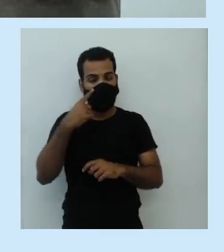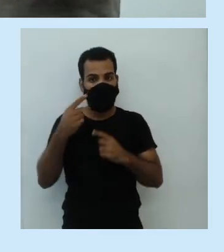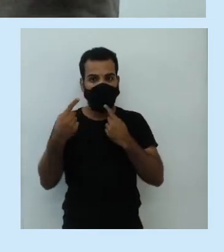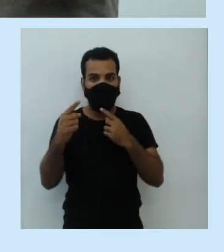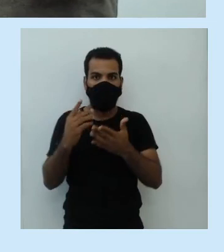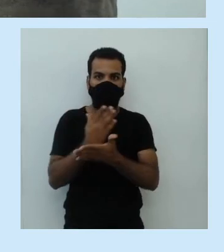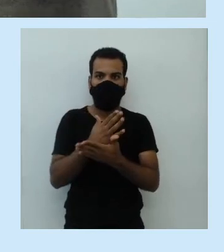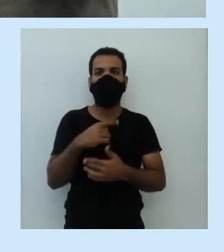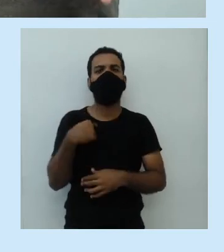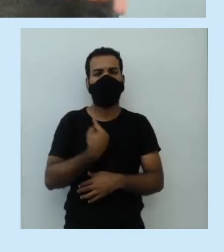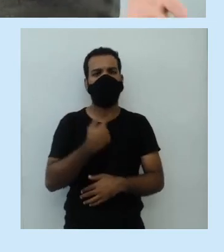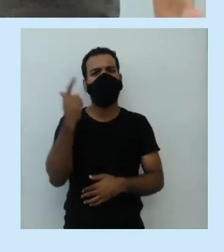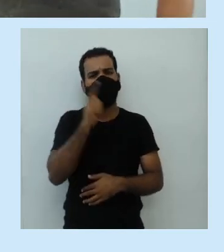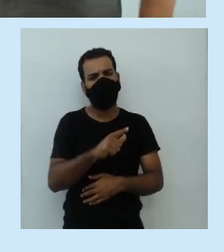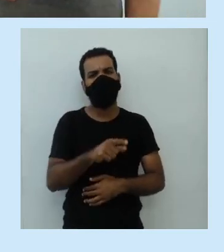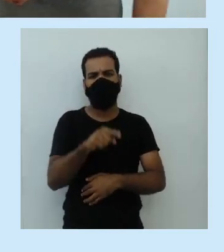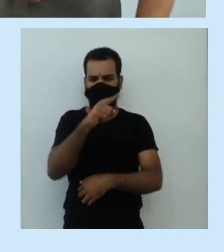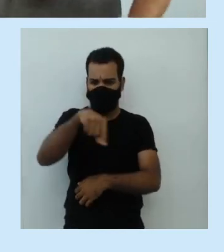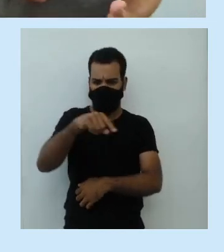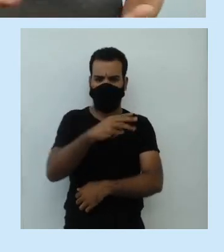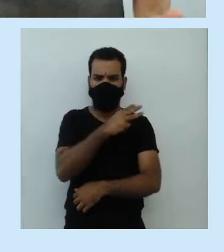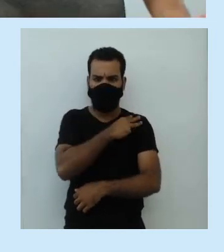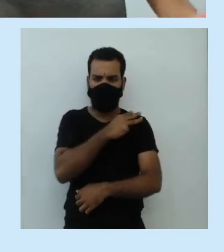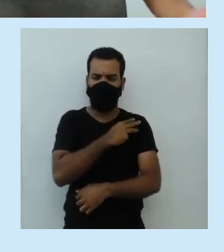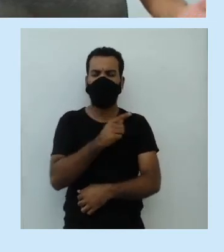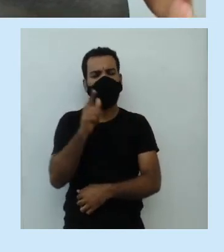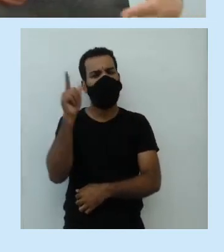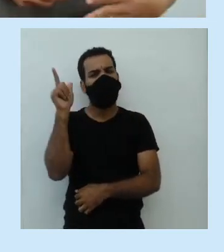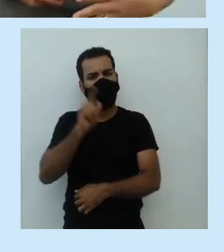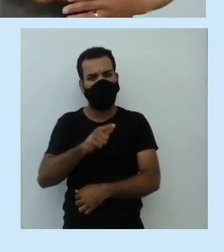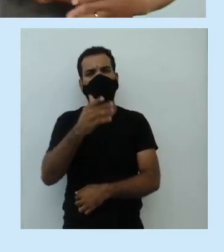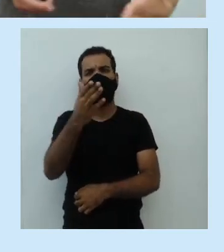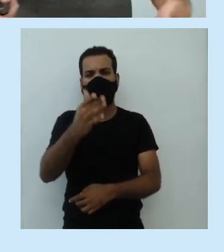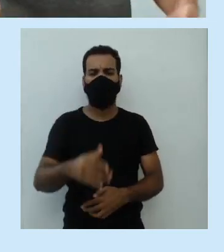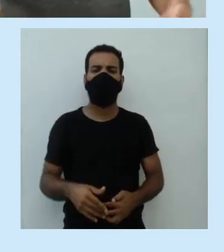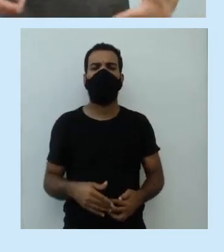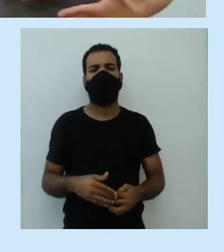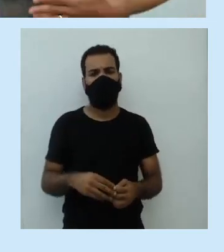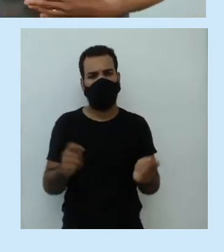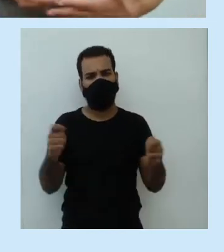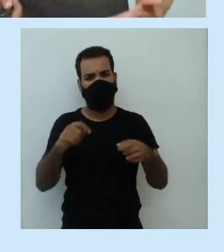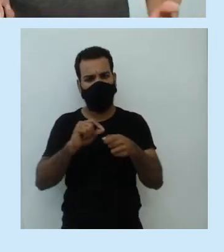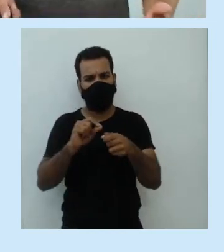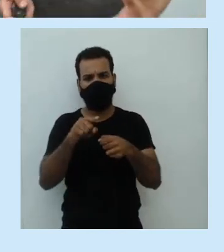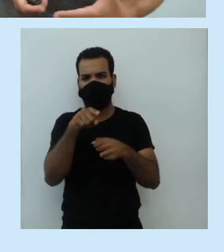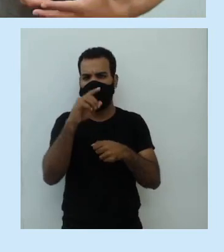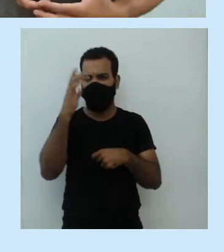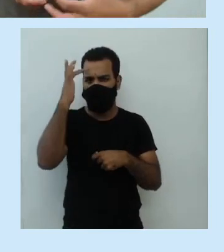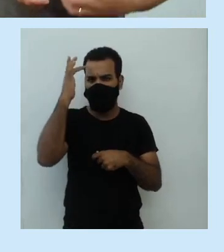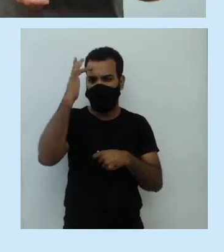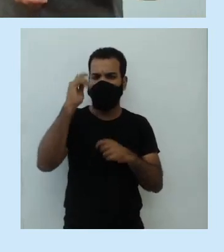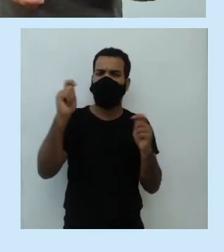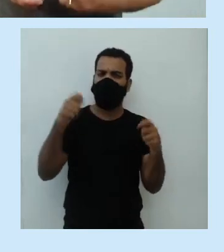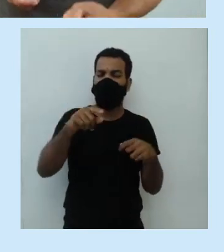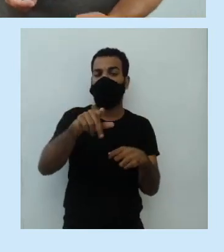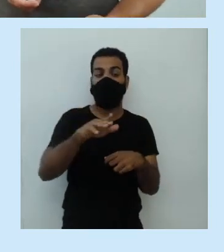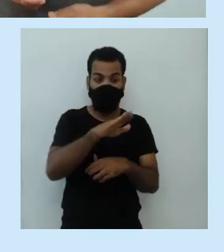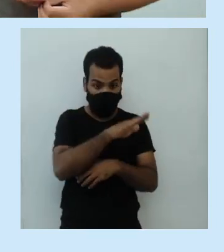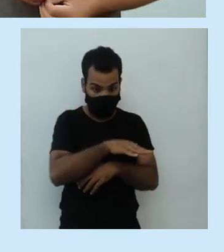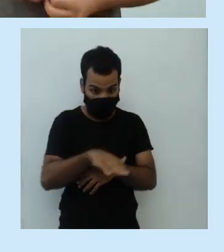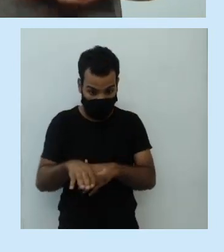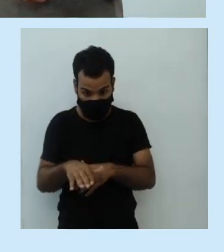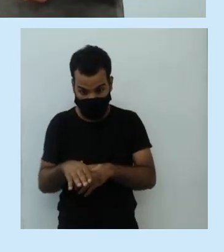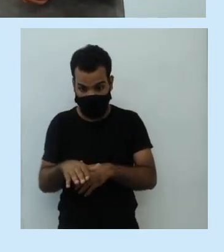Nós conseguimos, vocês do terceiro ano conseguem fazer isso pelo seu grau de maturidade, mas uma